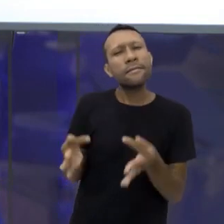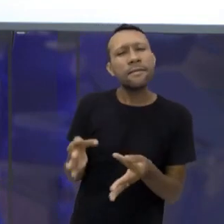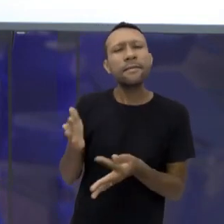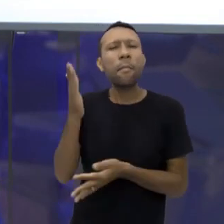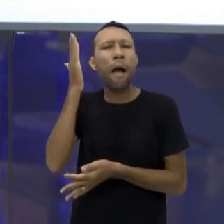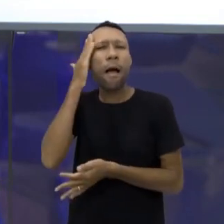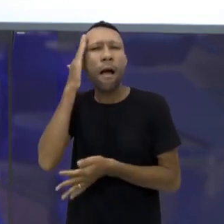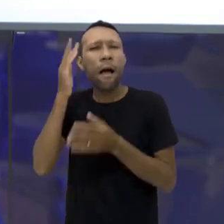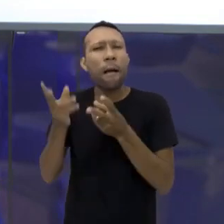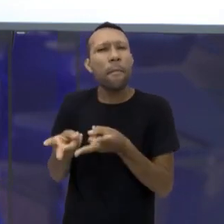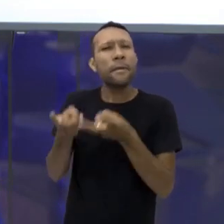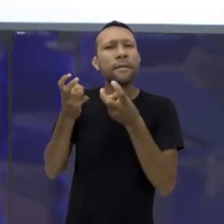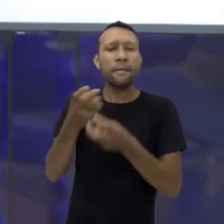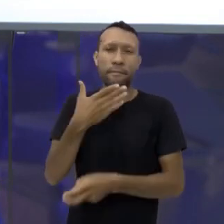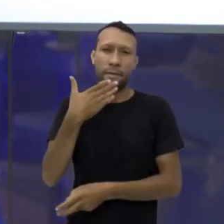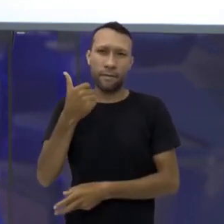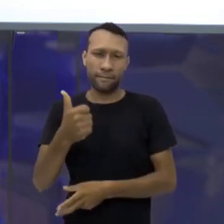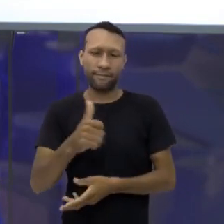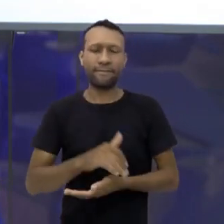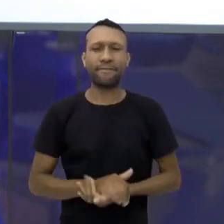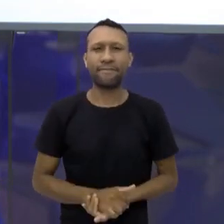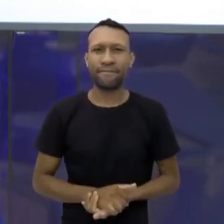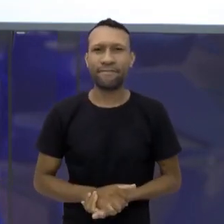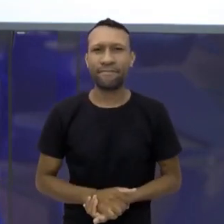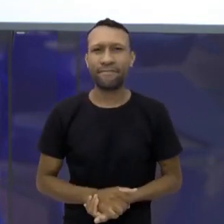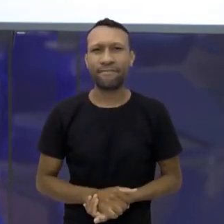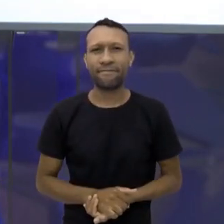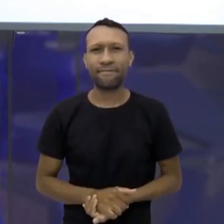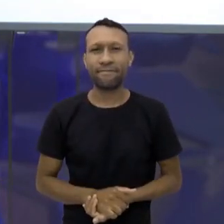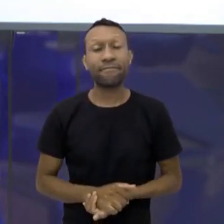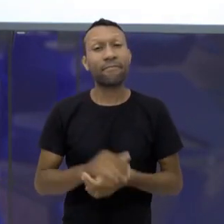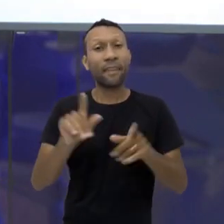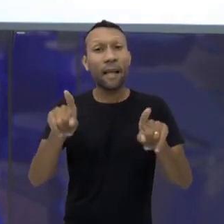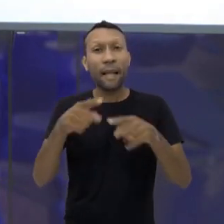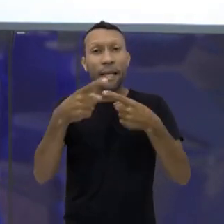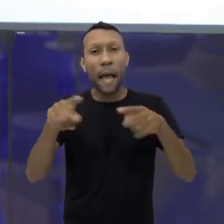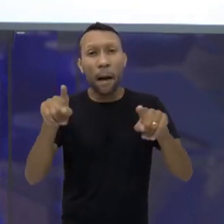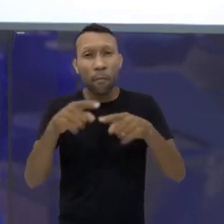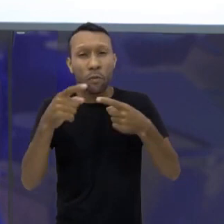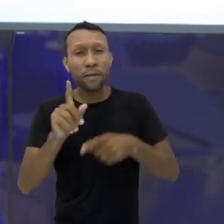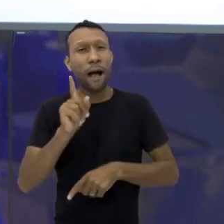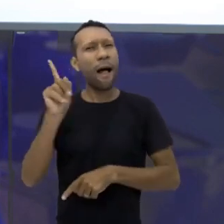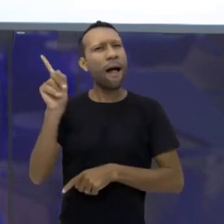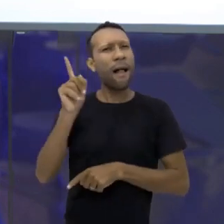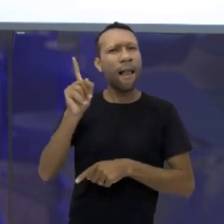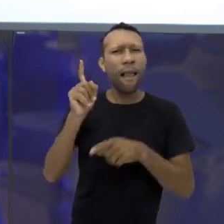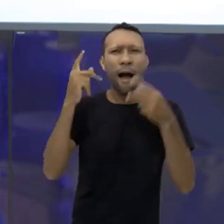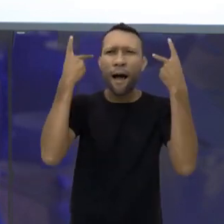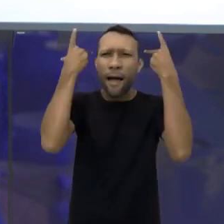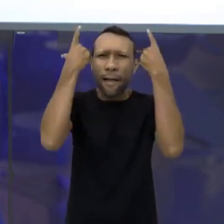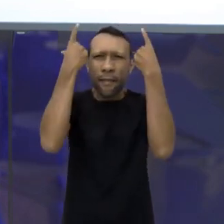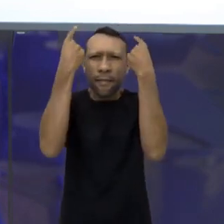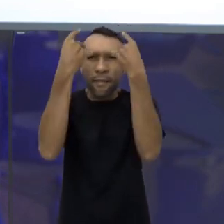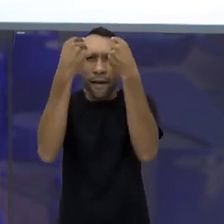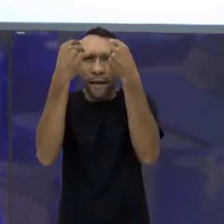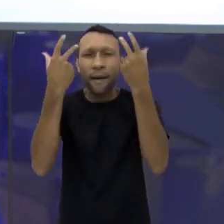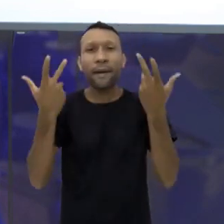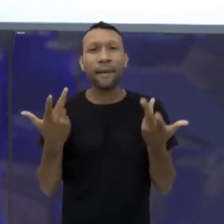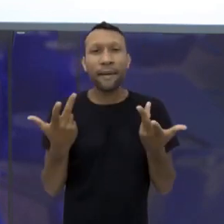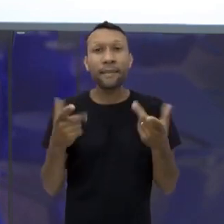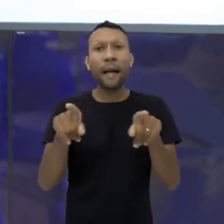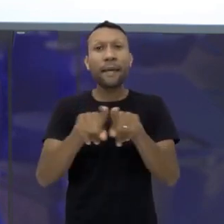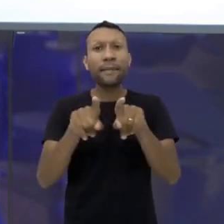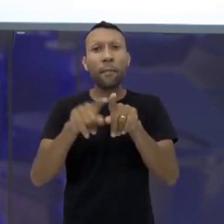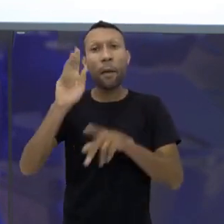compreensão mais acessível. E a música na Grécia? Como aconteceu a música na Grécia e